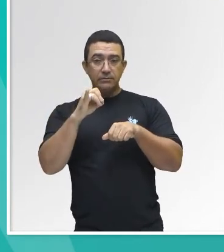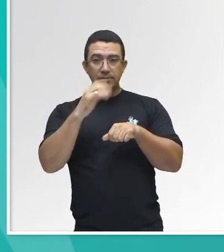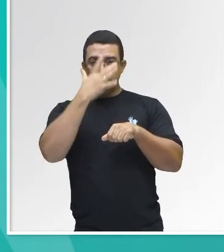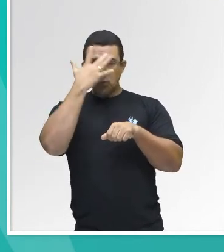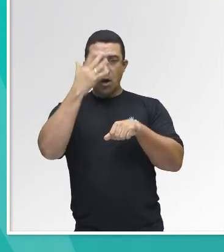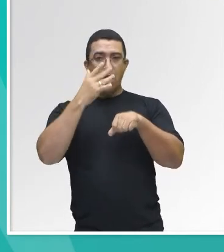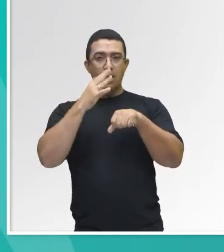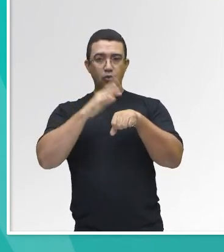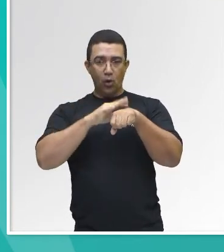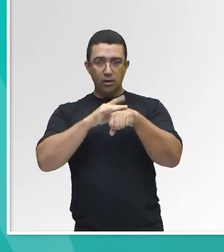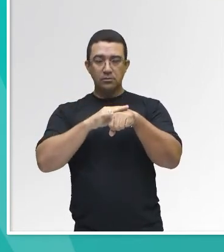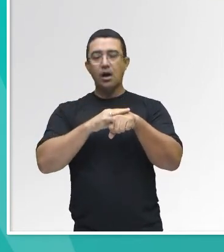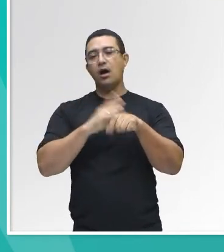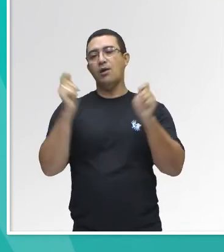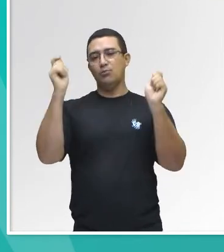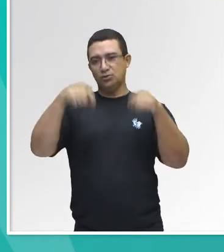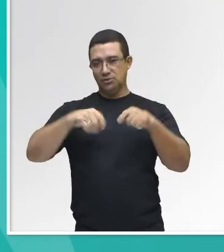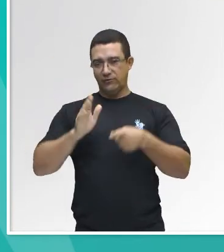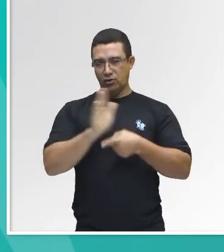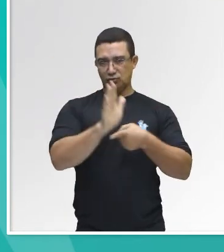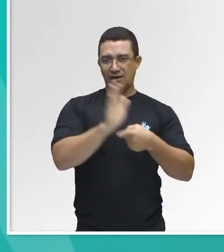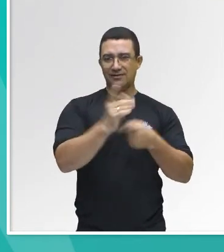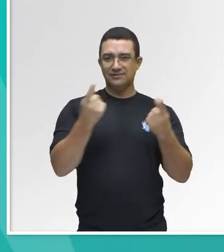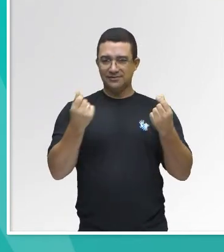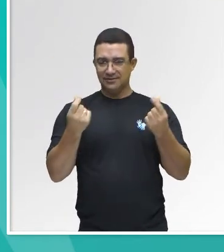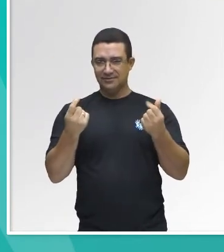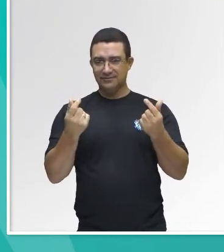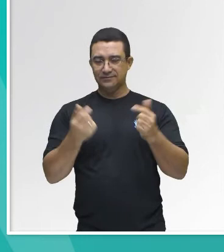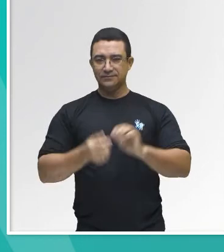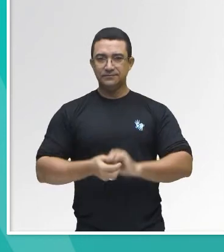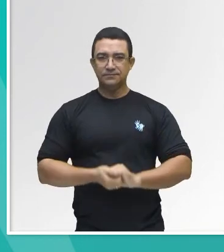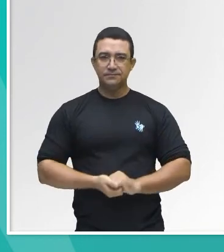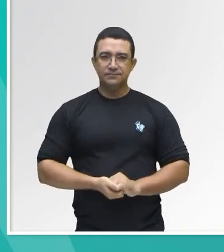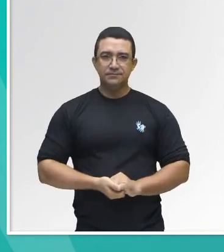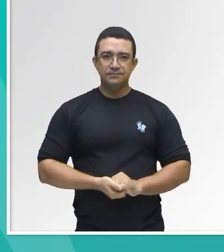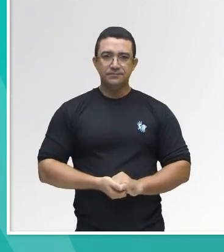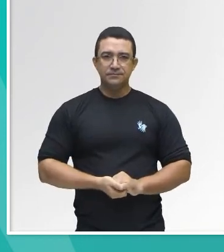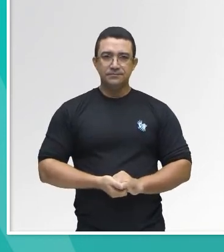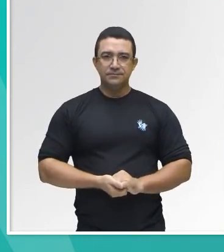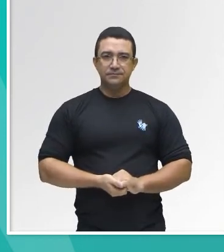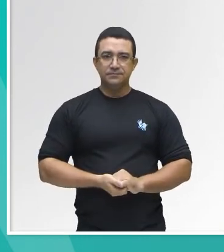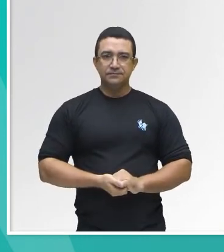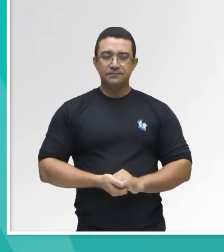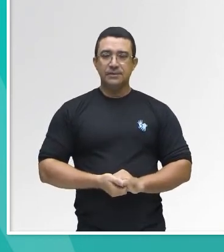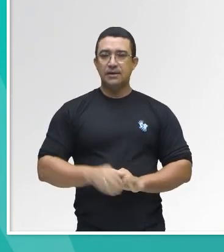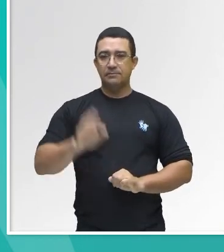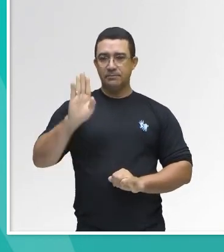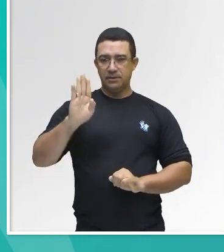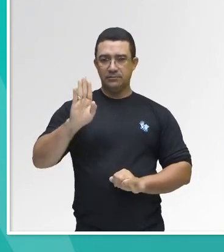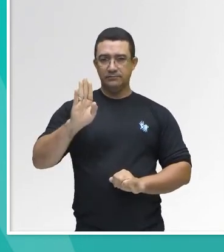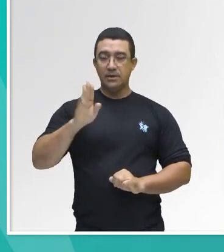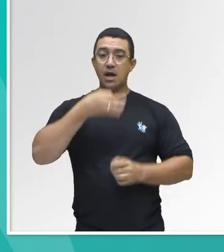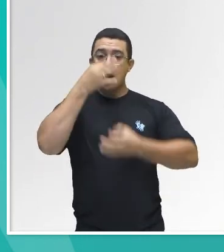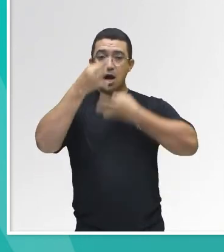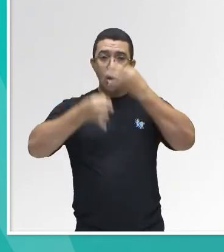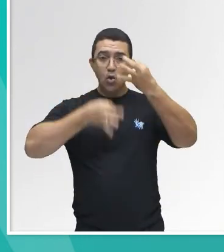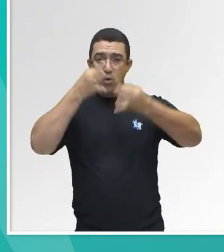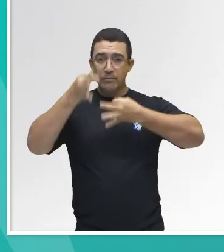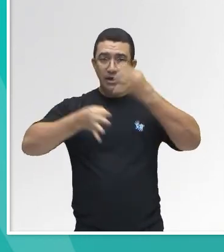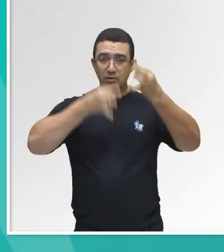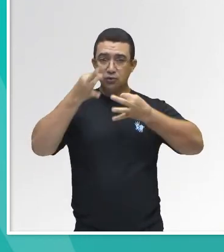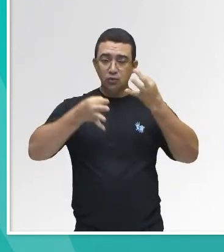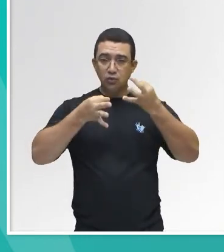ser ajudado, né? Então é isso. Seguindo, aí nós temos os argumentos por lo